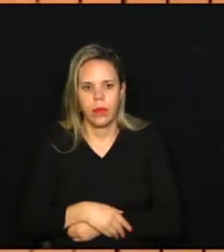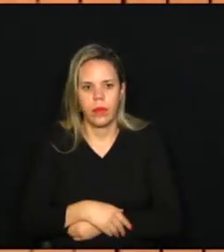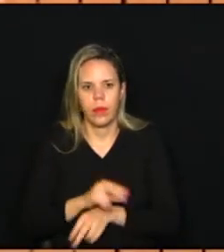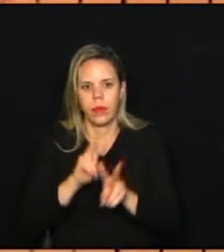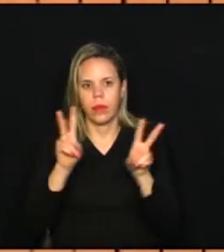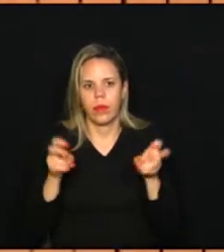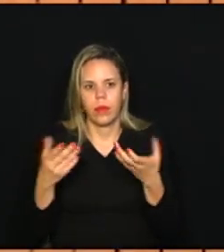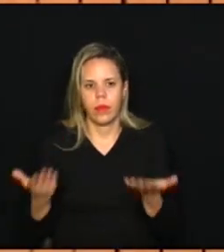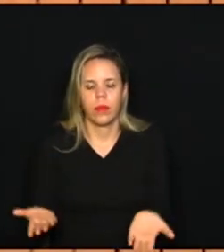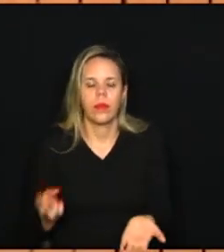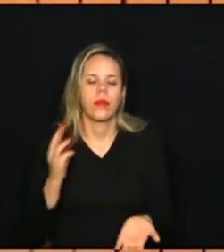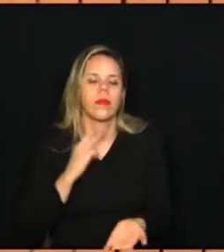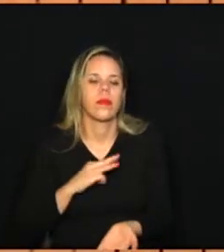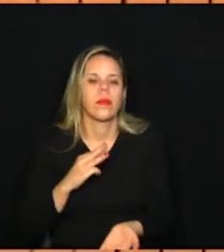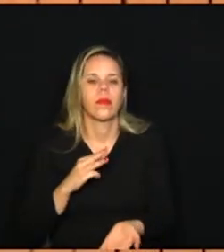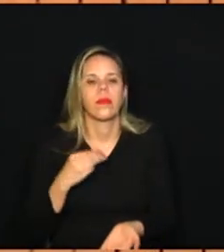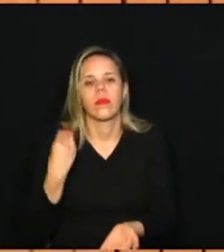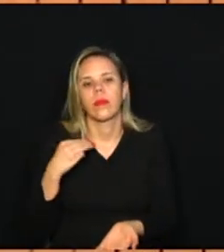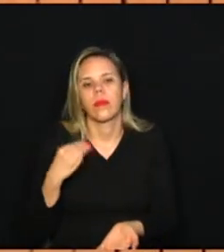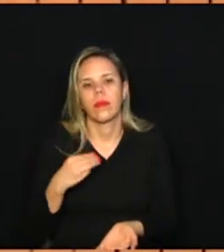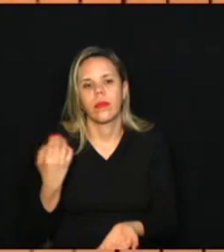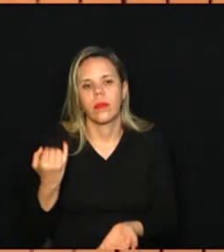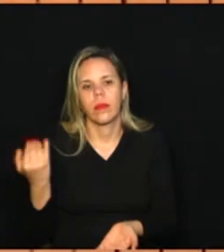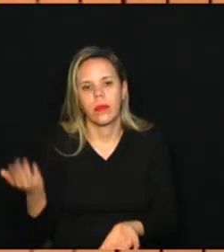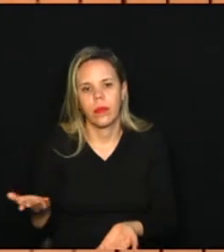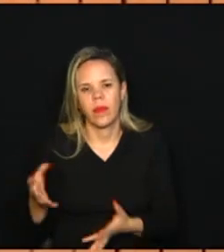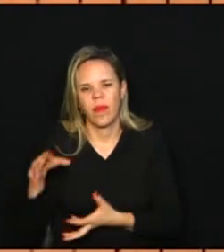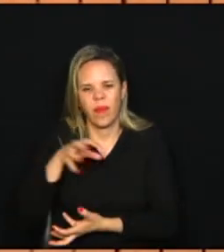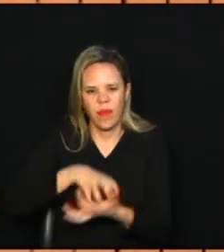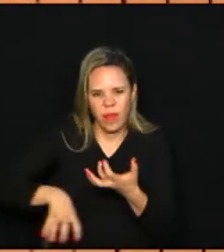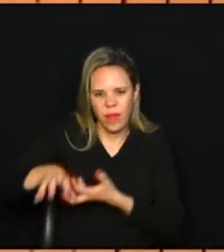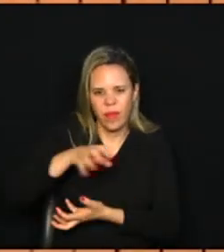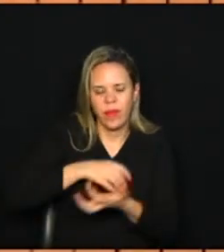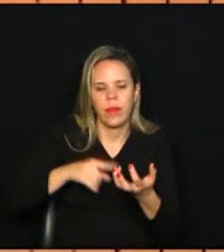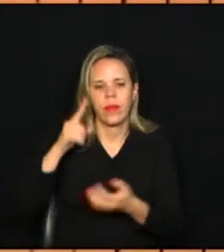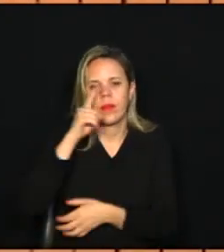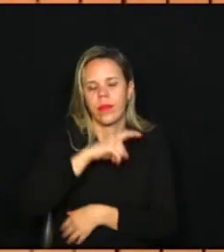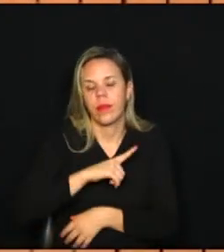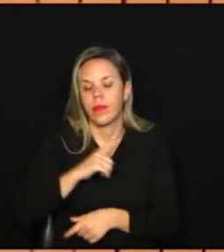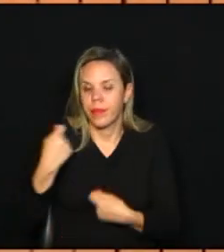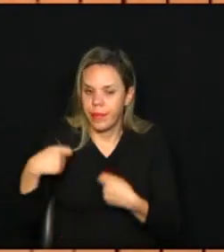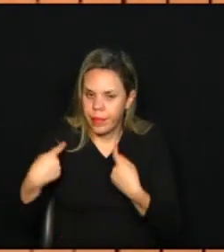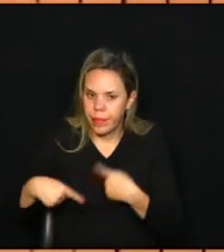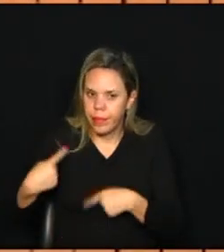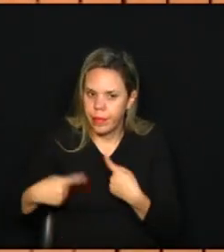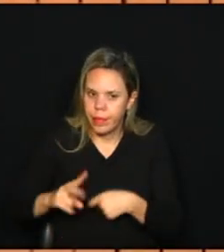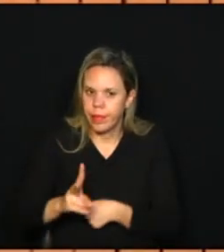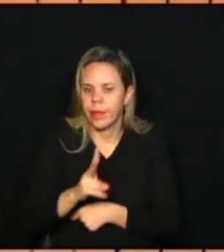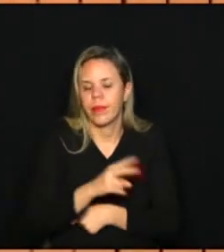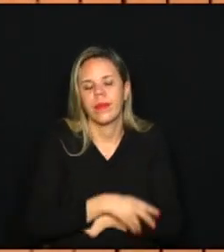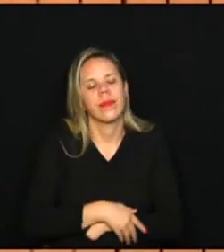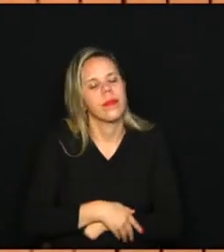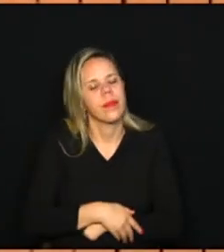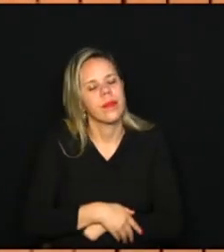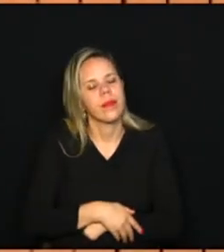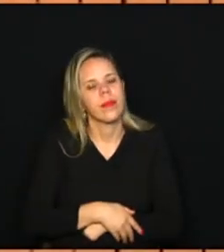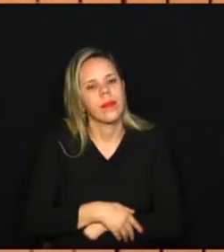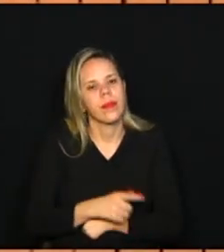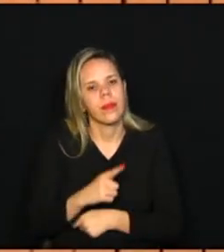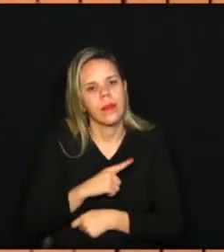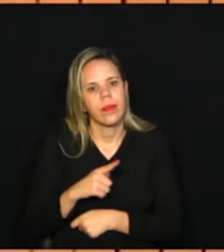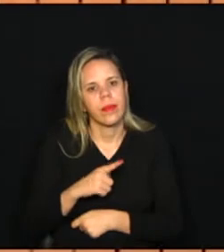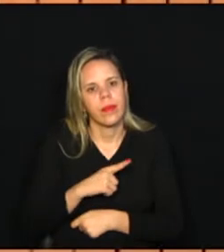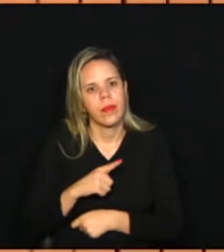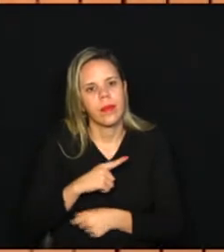assunto, Cecílio, Mariana, é um assunto muito polêmico, é um assunto que a gente tem que discutir exaustivamente. Talvez tenhamos aí